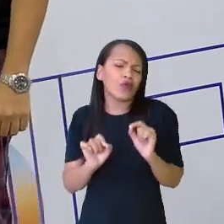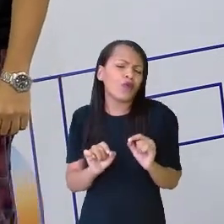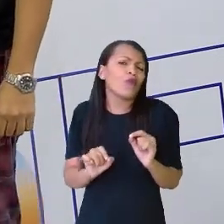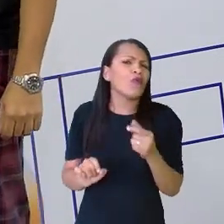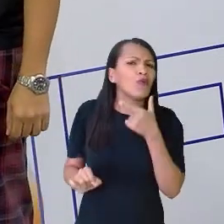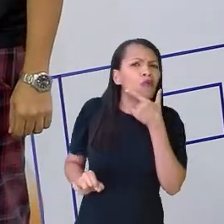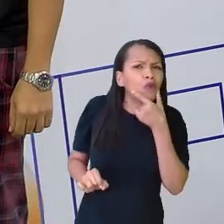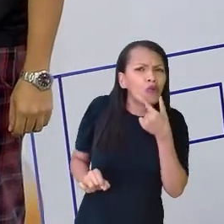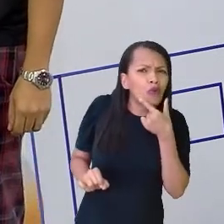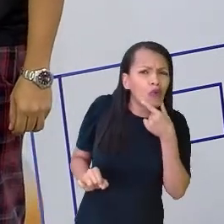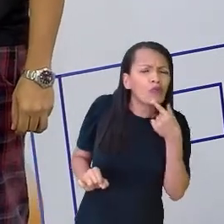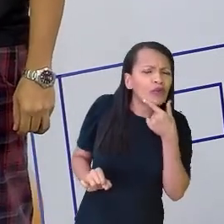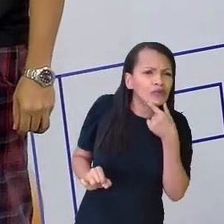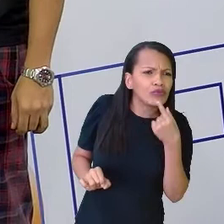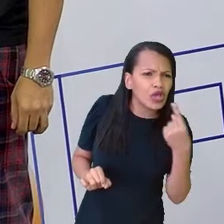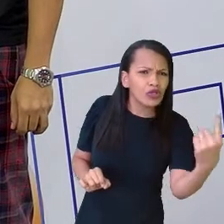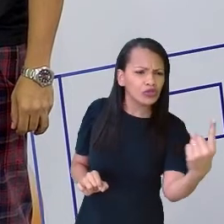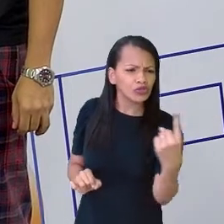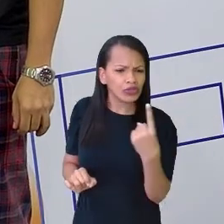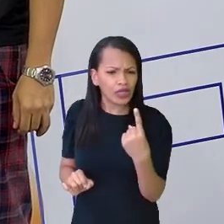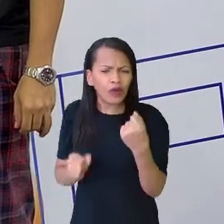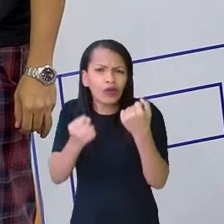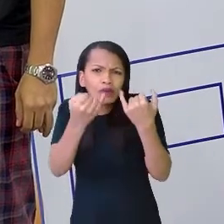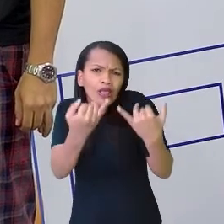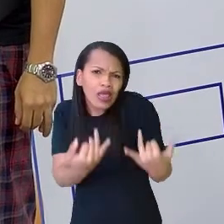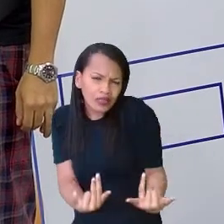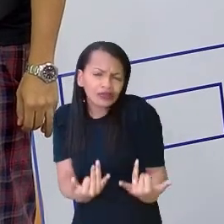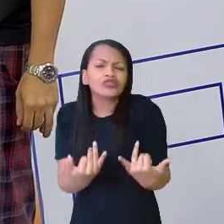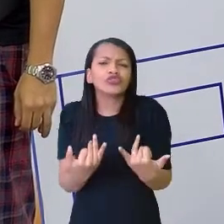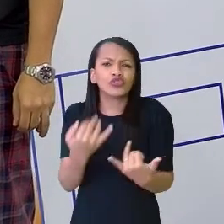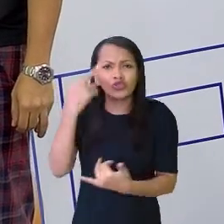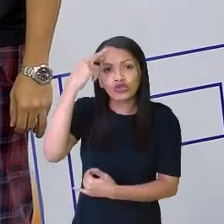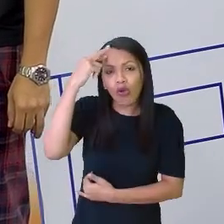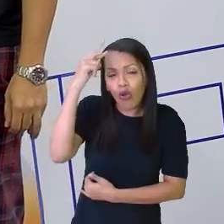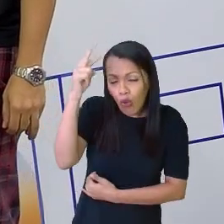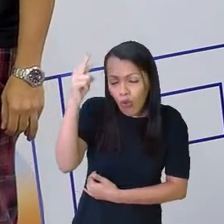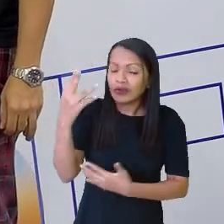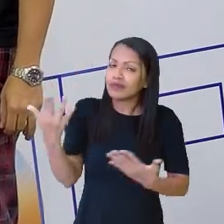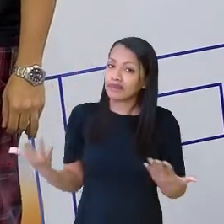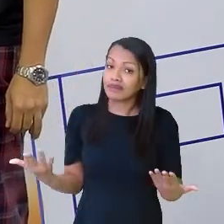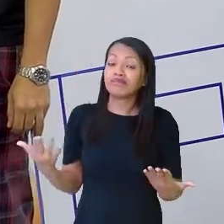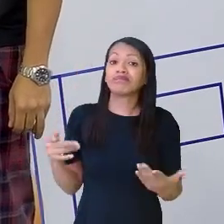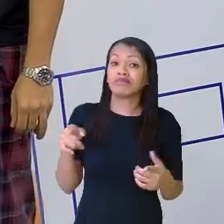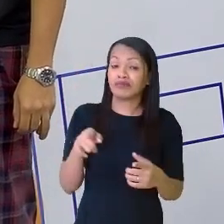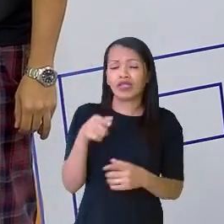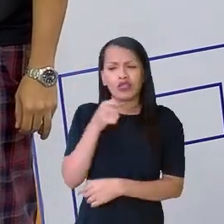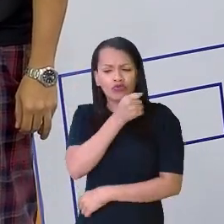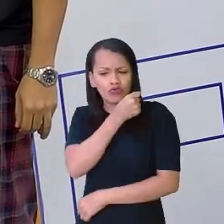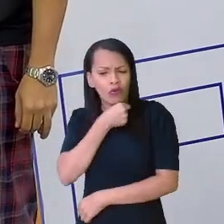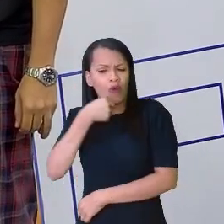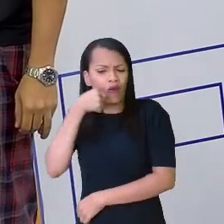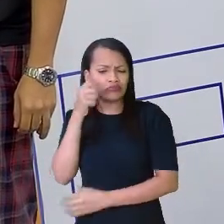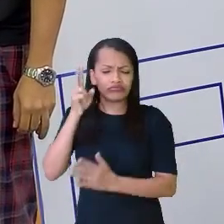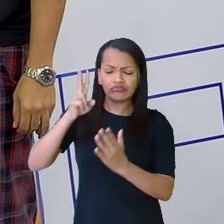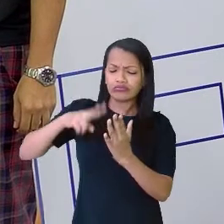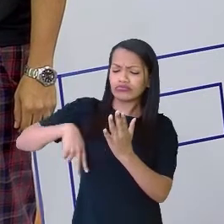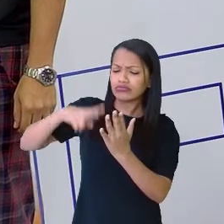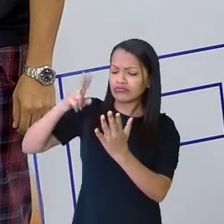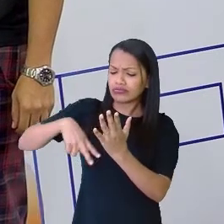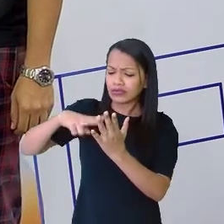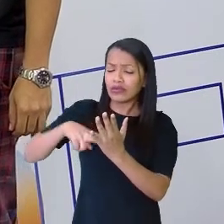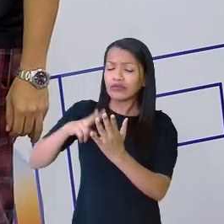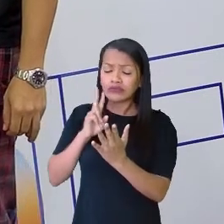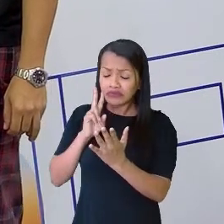rapaz chegou para ele assim, querendo contar uma história, sabe, professor? E ele estava lendo um livro assim, ó, só